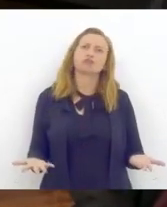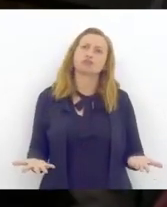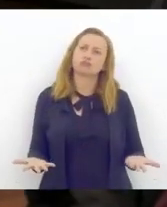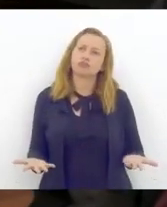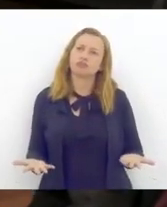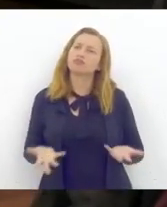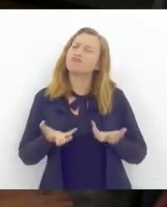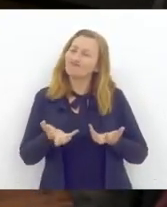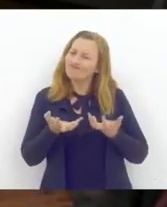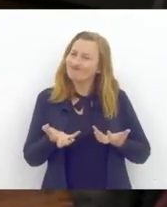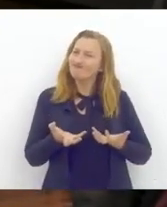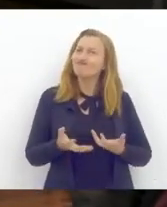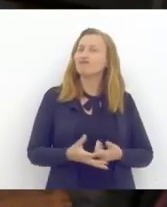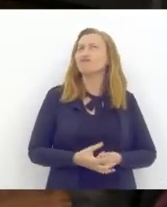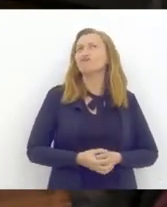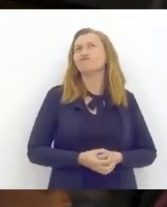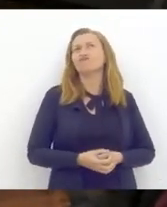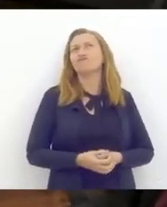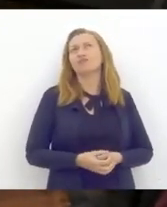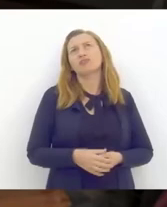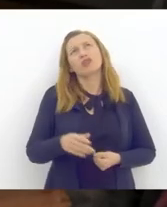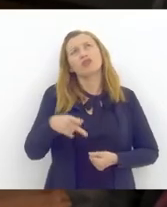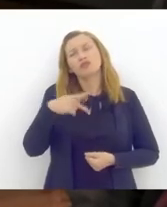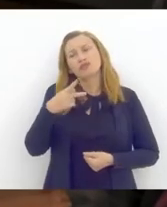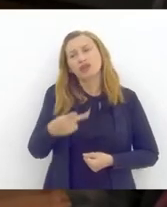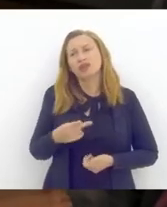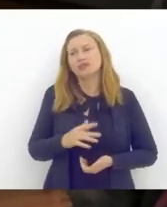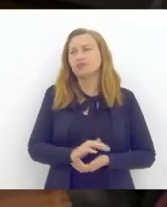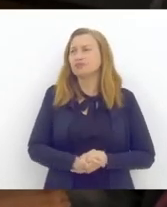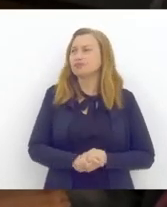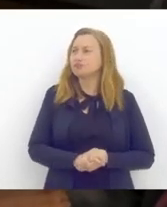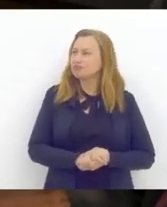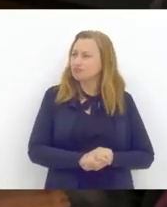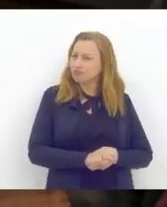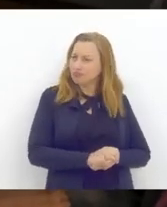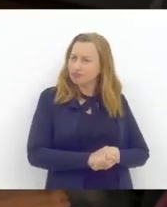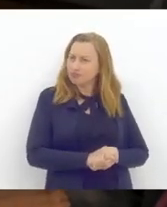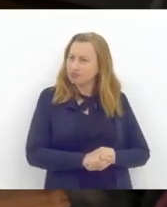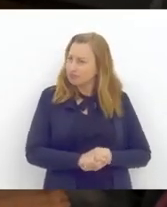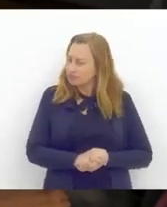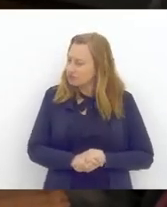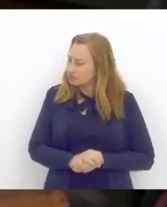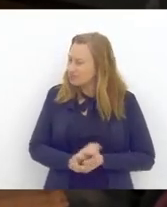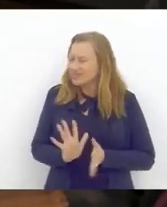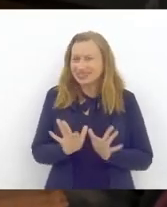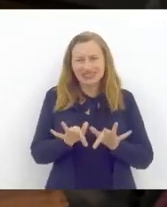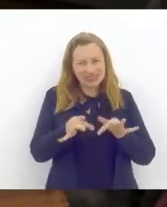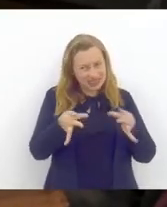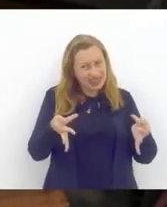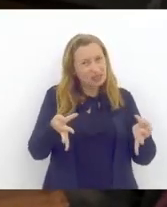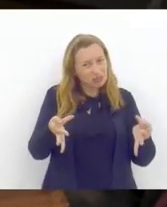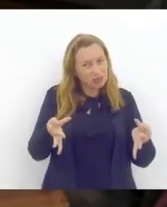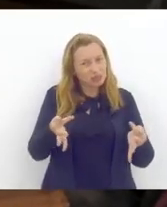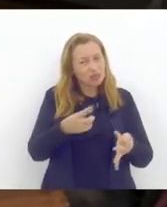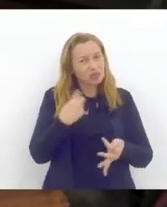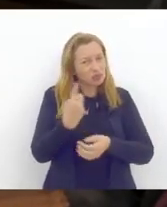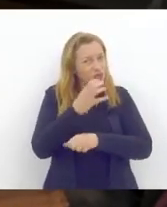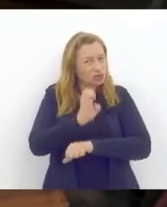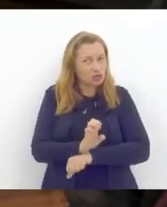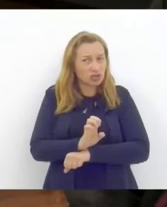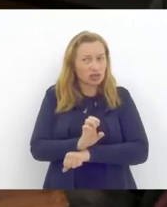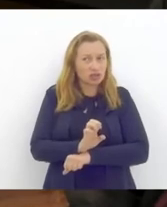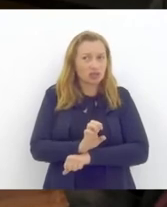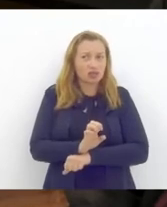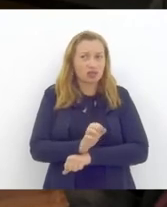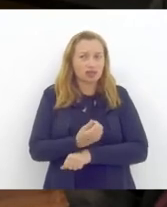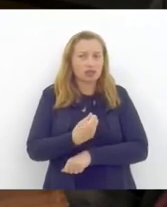E aí eu quero falar sobre uma coisa que é básica para o nosso Estado, o regime